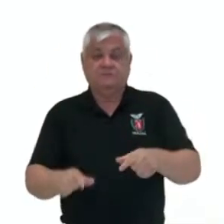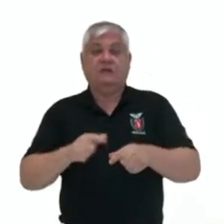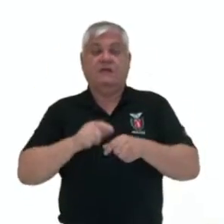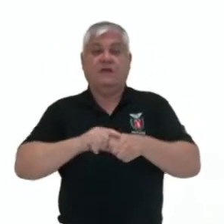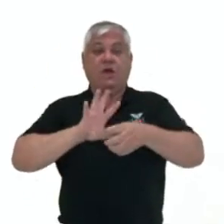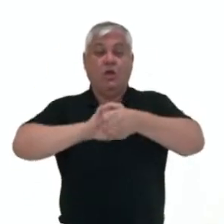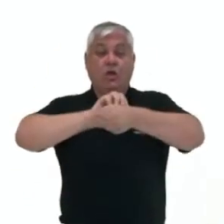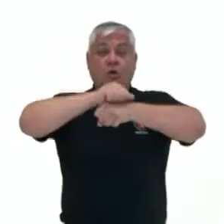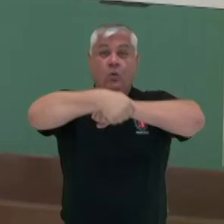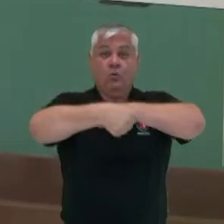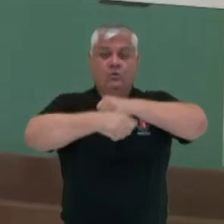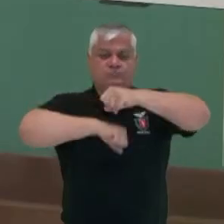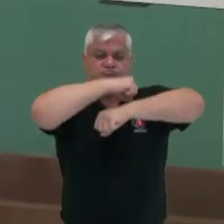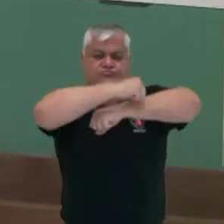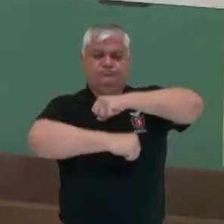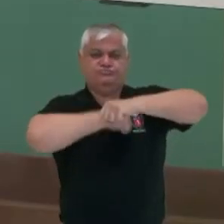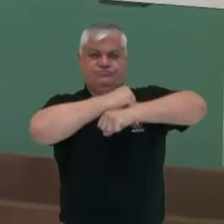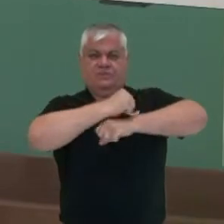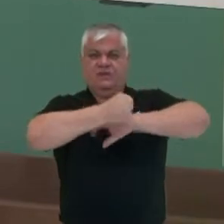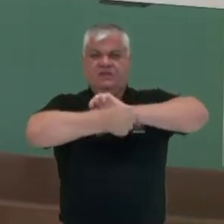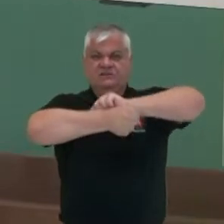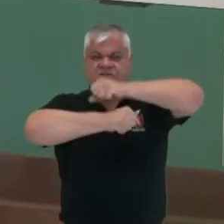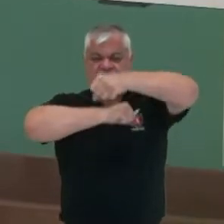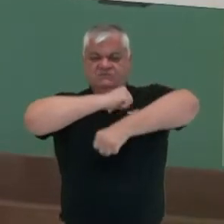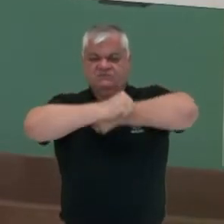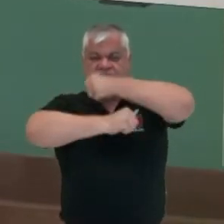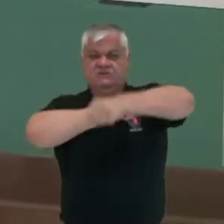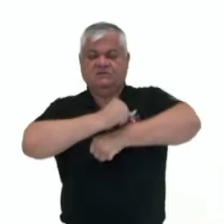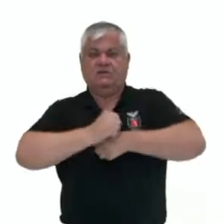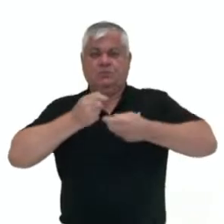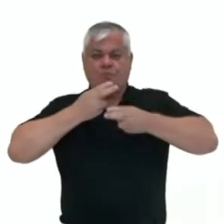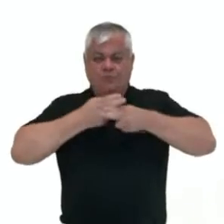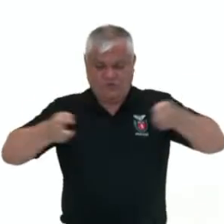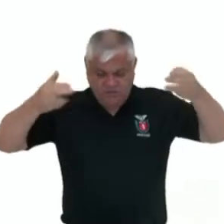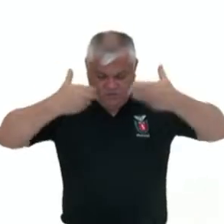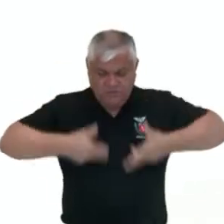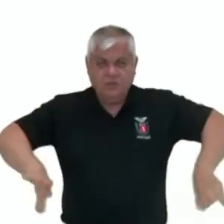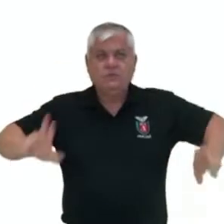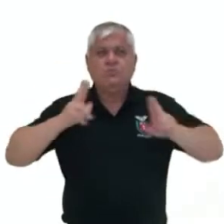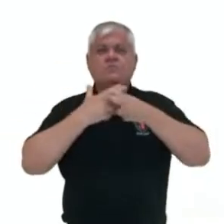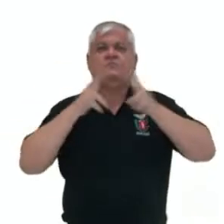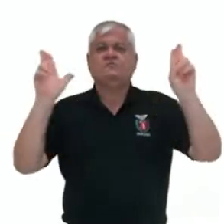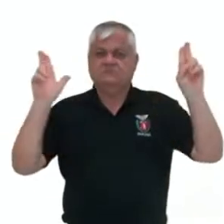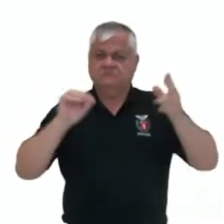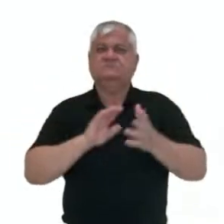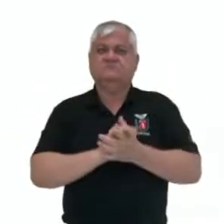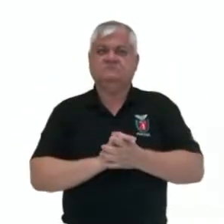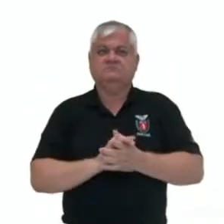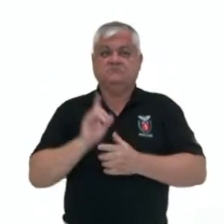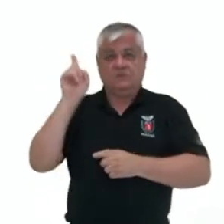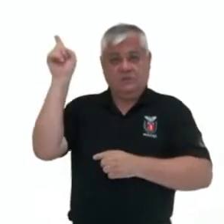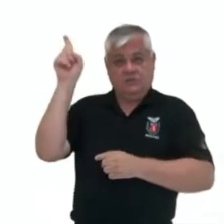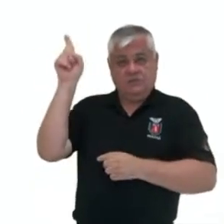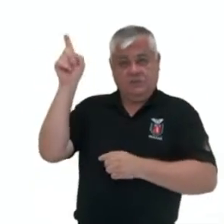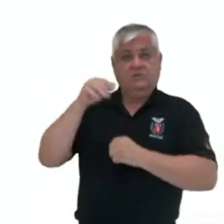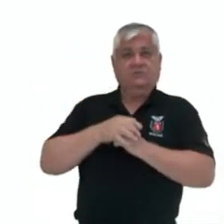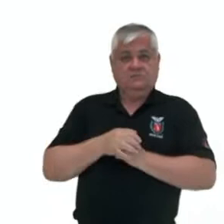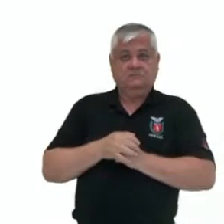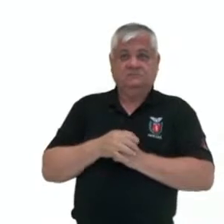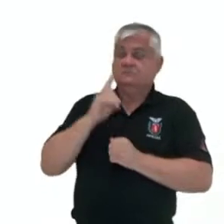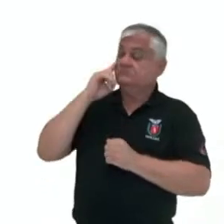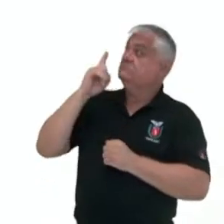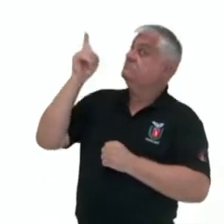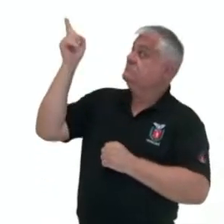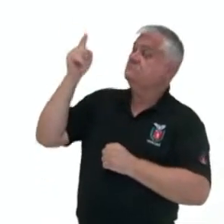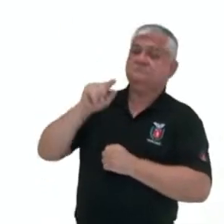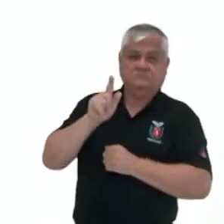couro em volta das mãos e competiam totalmente nus. Então, aqui a gente tem uma imagem que retrata isso que a professora acabou de dizer.